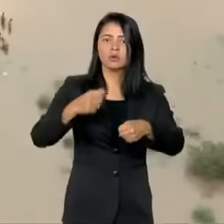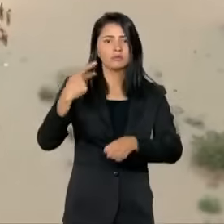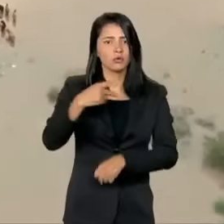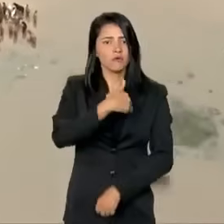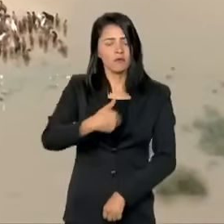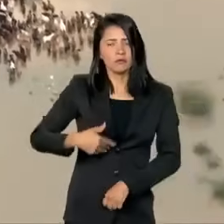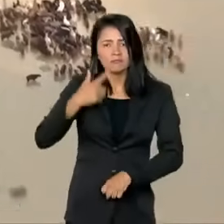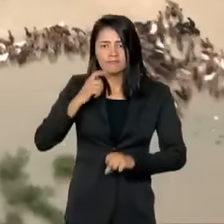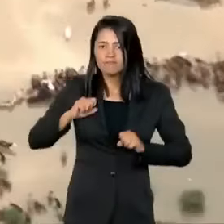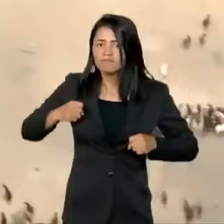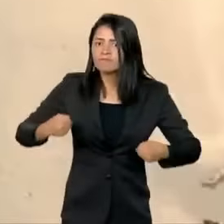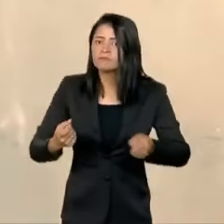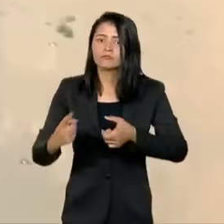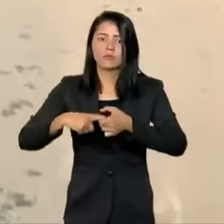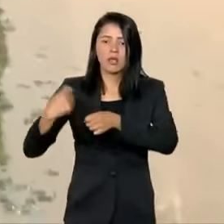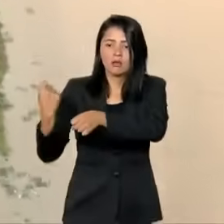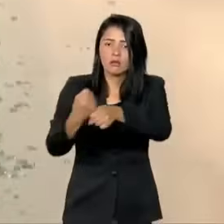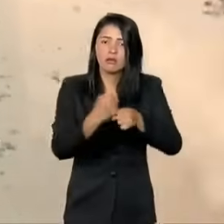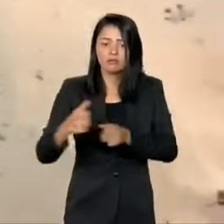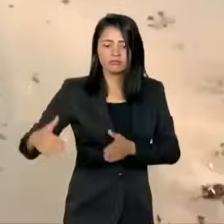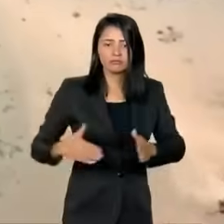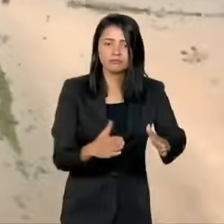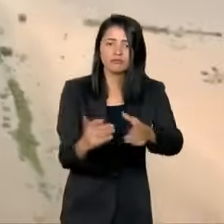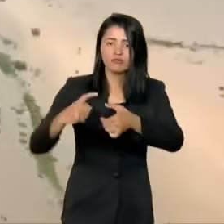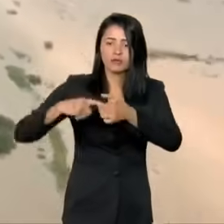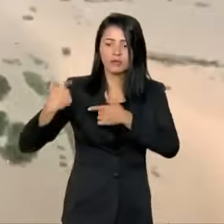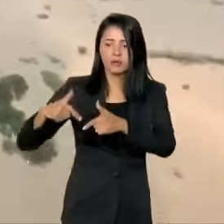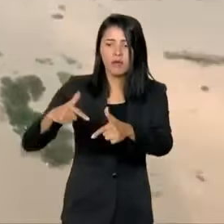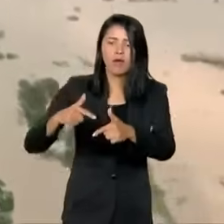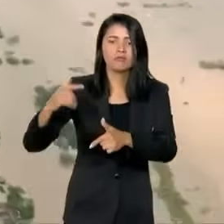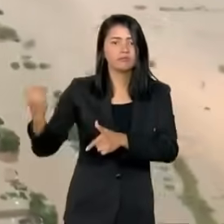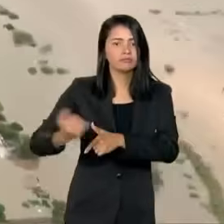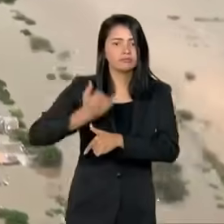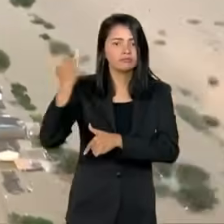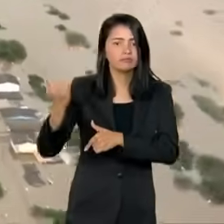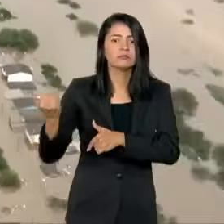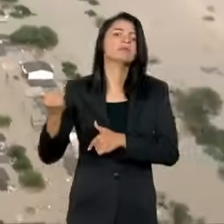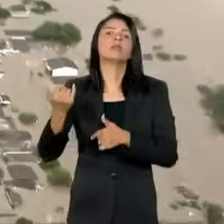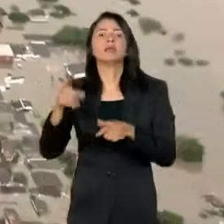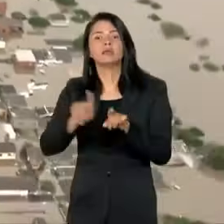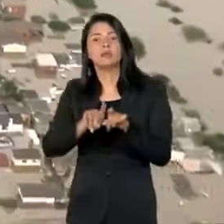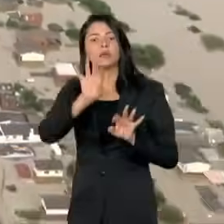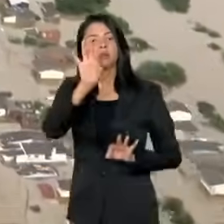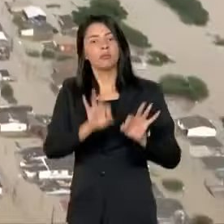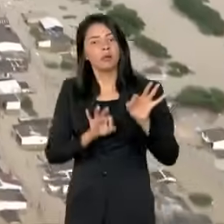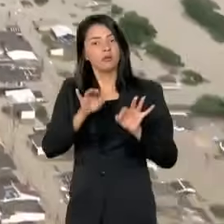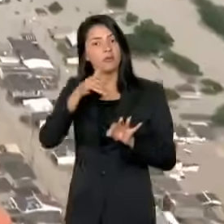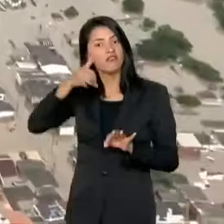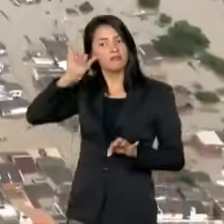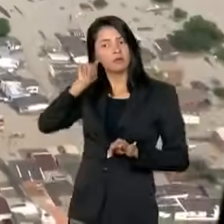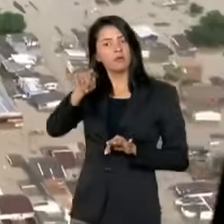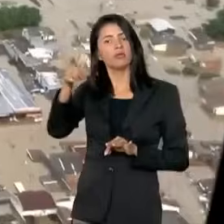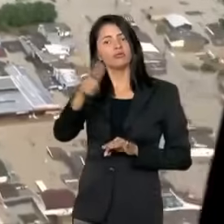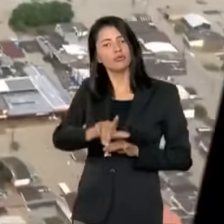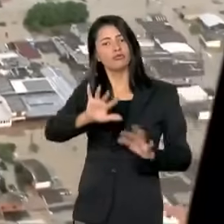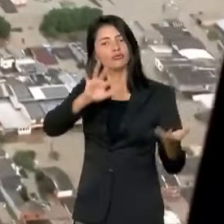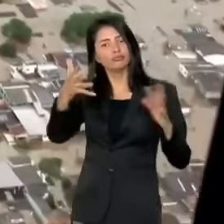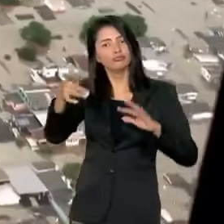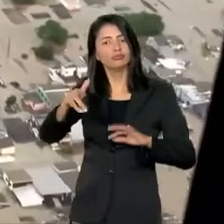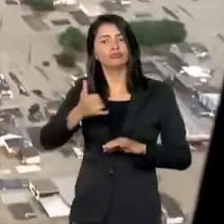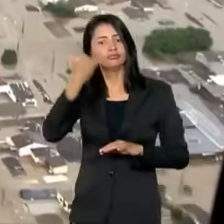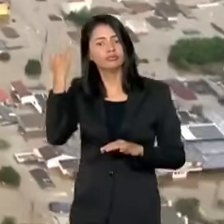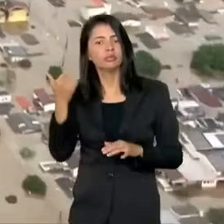federal em recuperar rodovias, restabelecer serviços essenciais, fazer um plano de prevenção de desastres climáticos